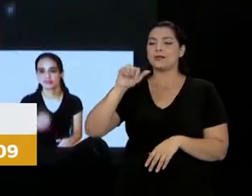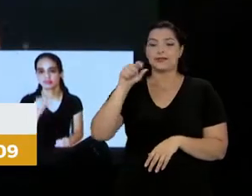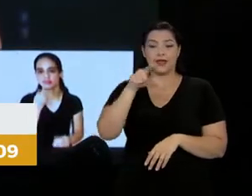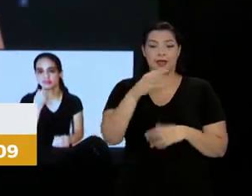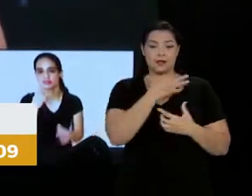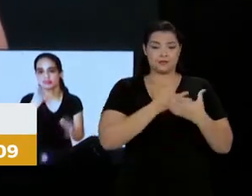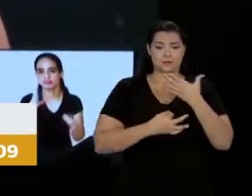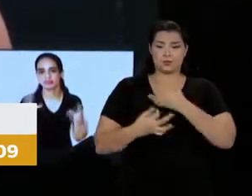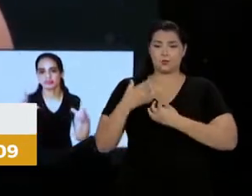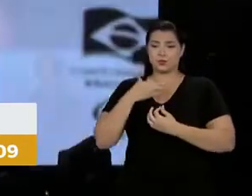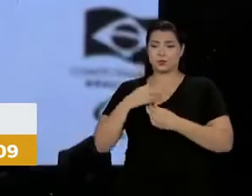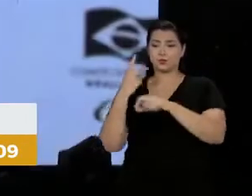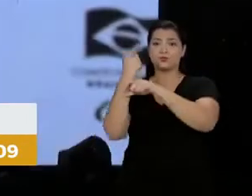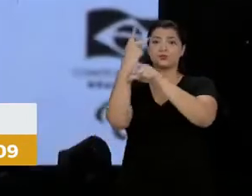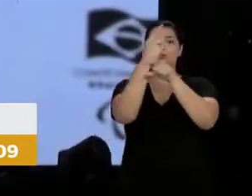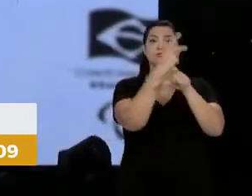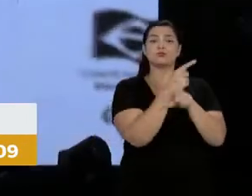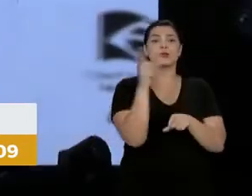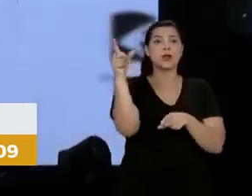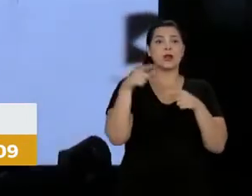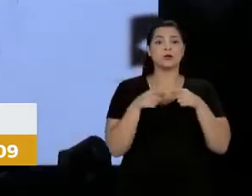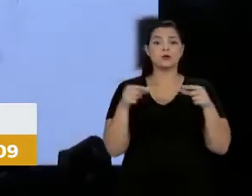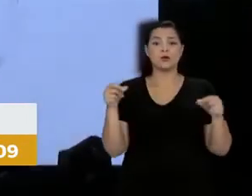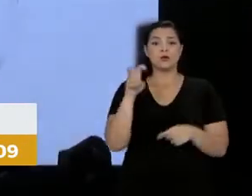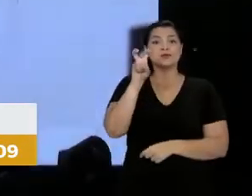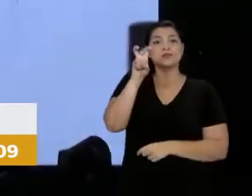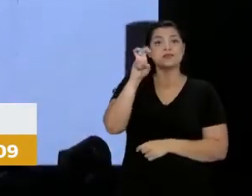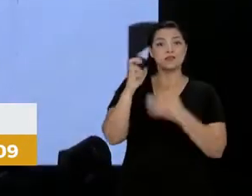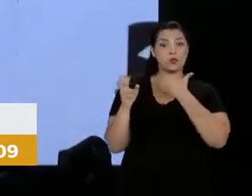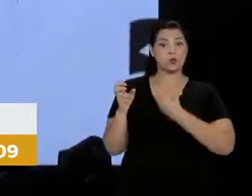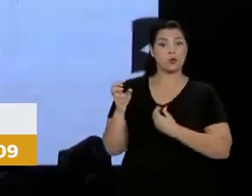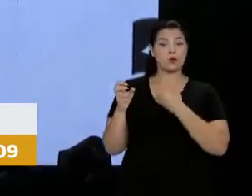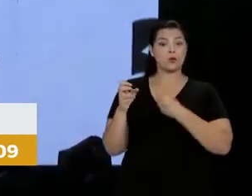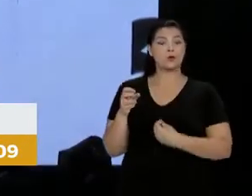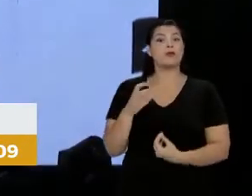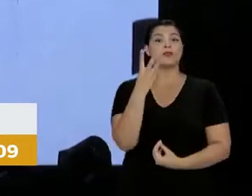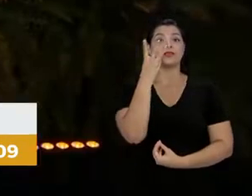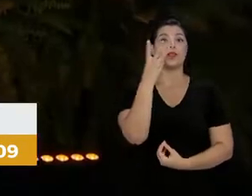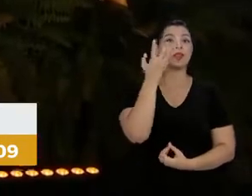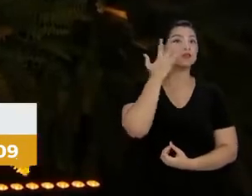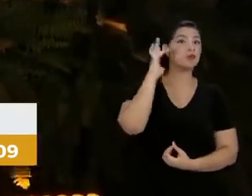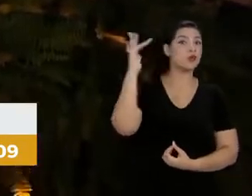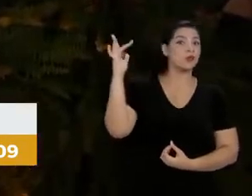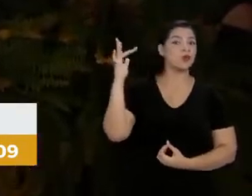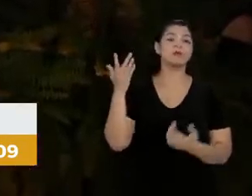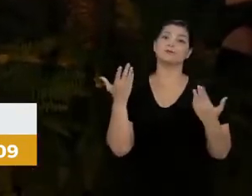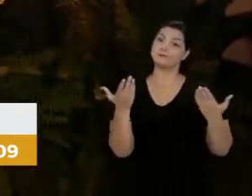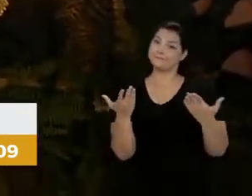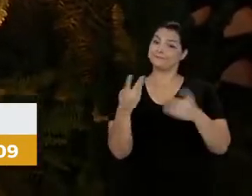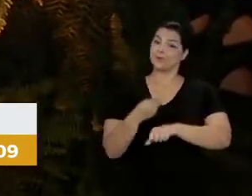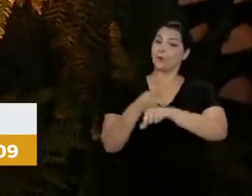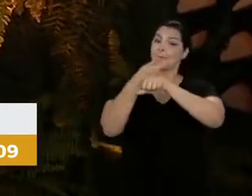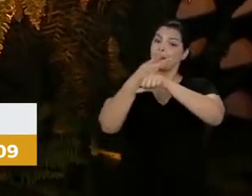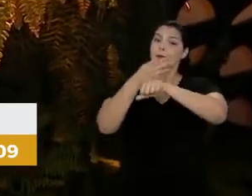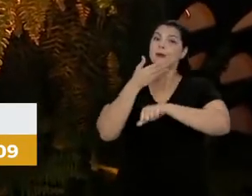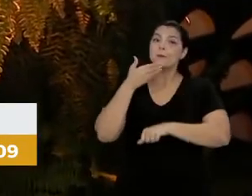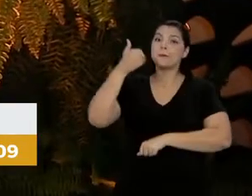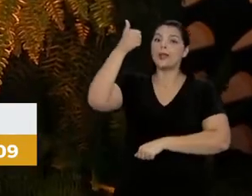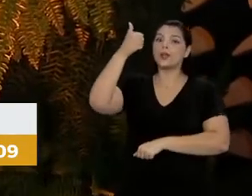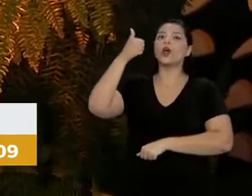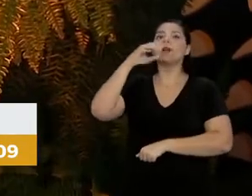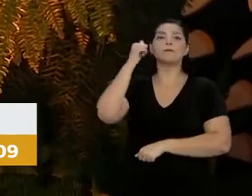medalhista brasileira em Tóquio, com 5 medalhas, sendo 3 de ouro, e levou o prêmio de melhor